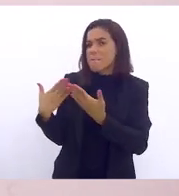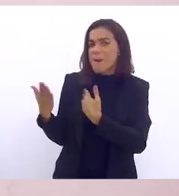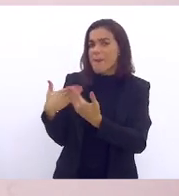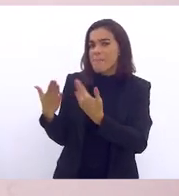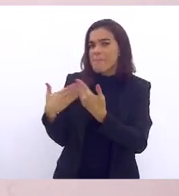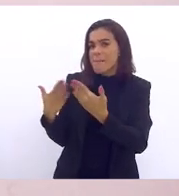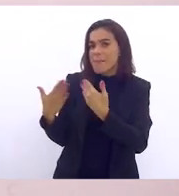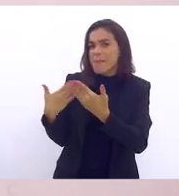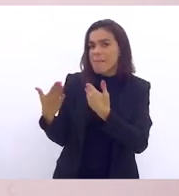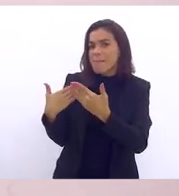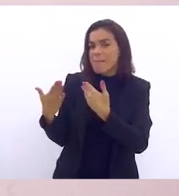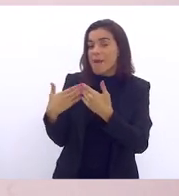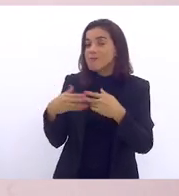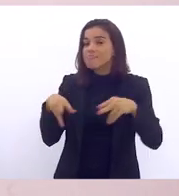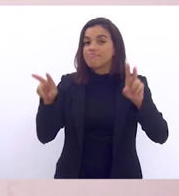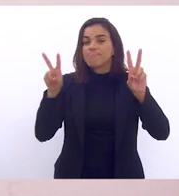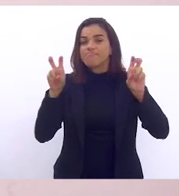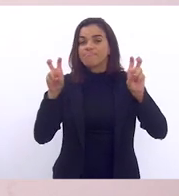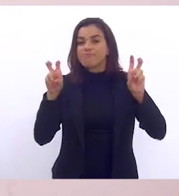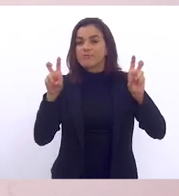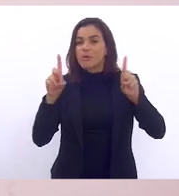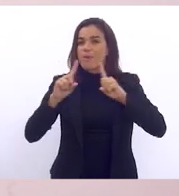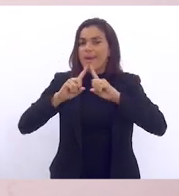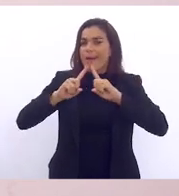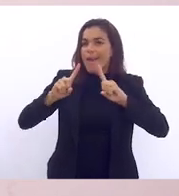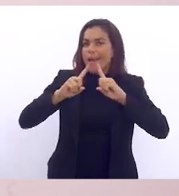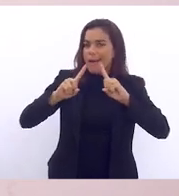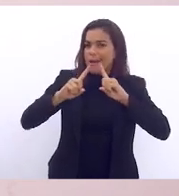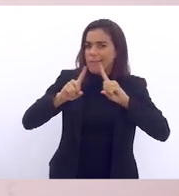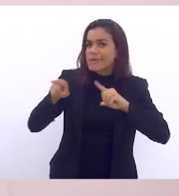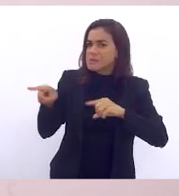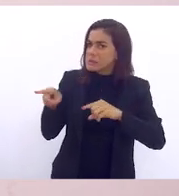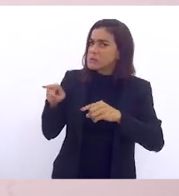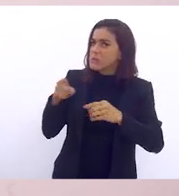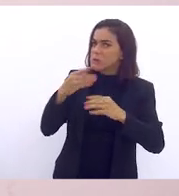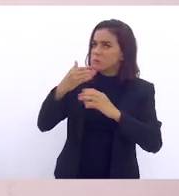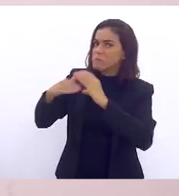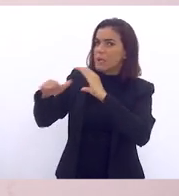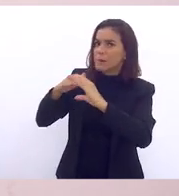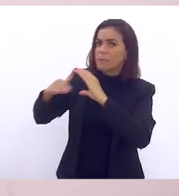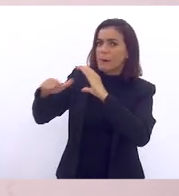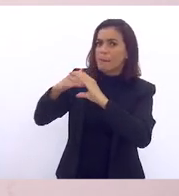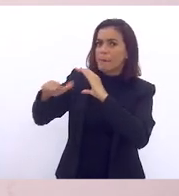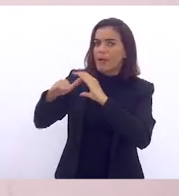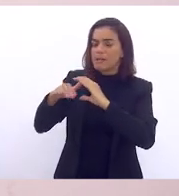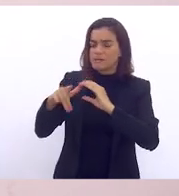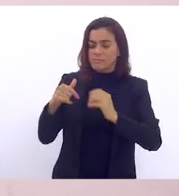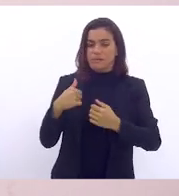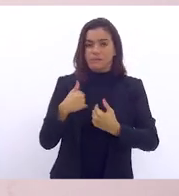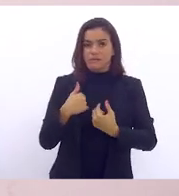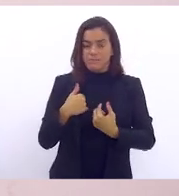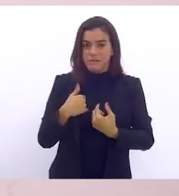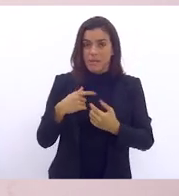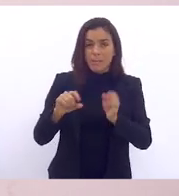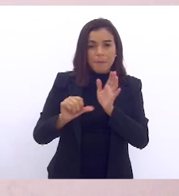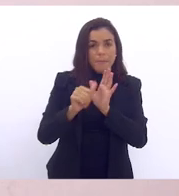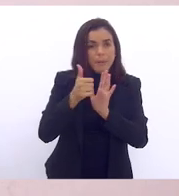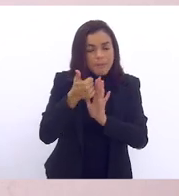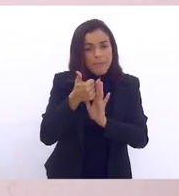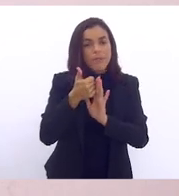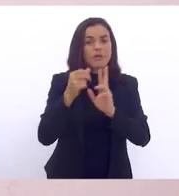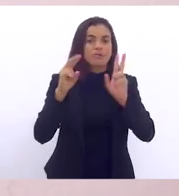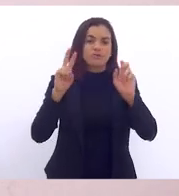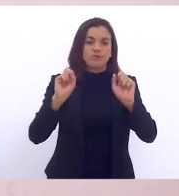a respeito de algumas queixas que ele também vinha recebendo em relação em primeiro lugar a questão